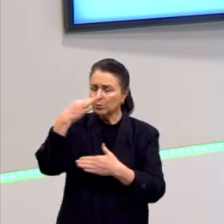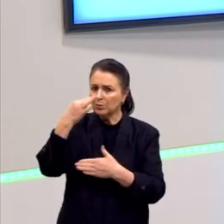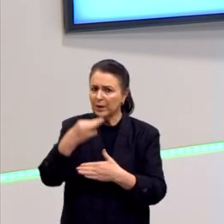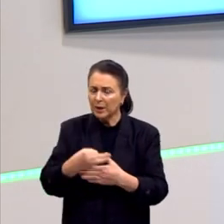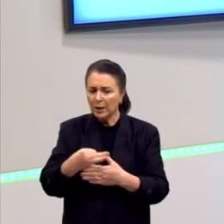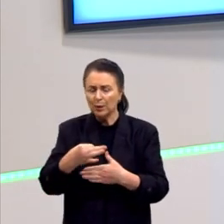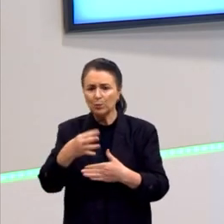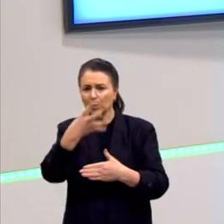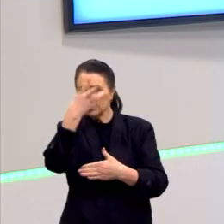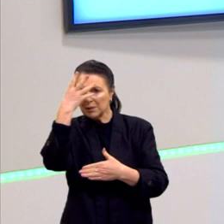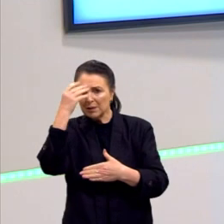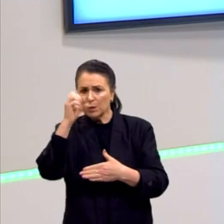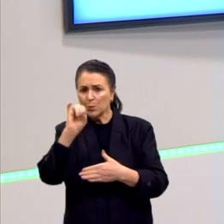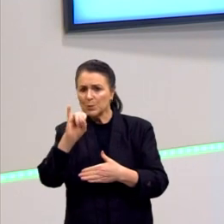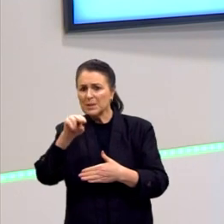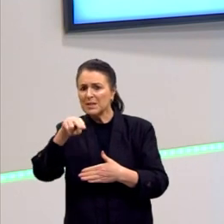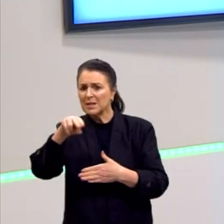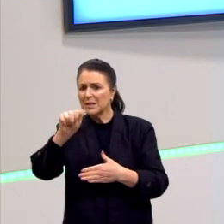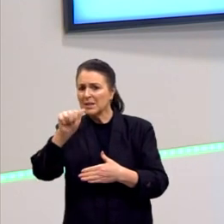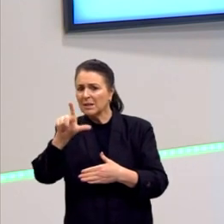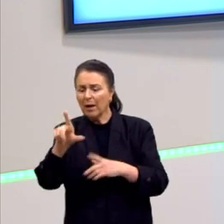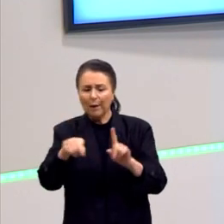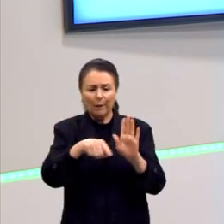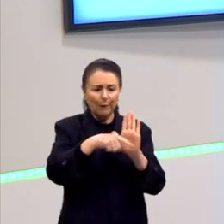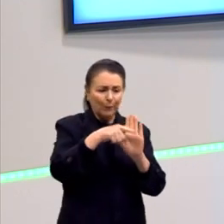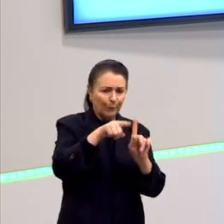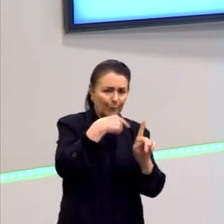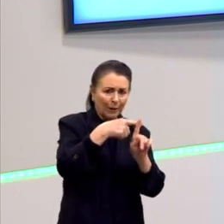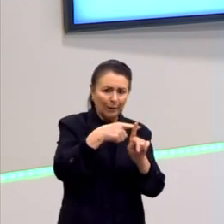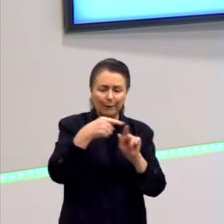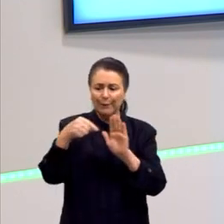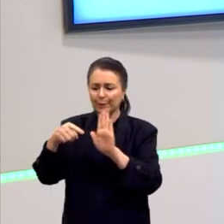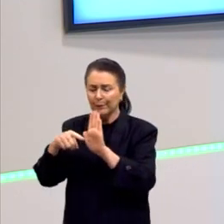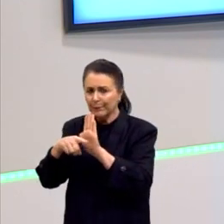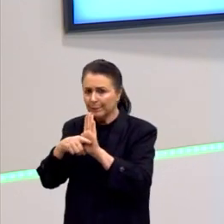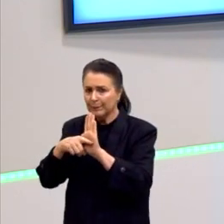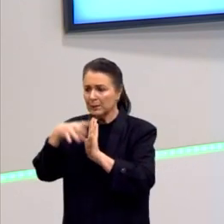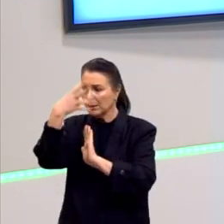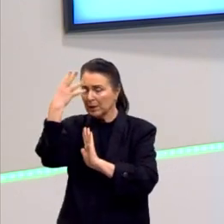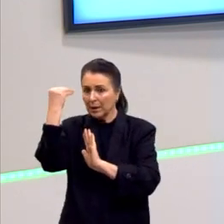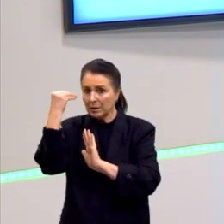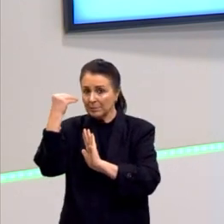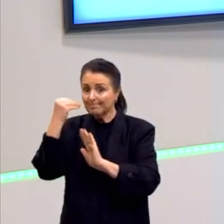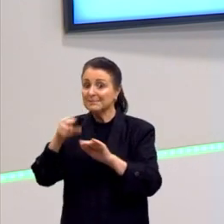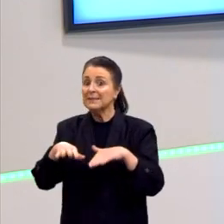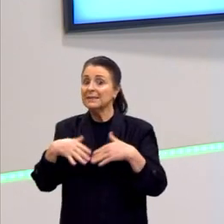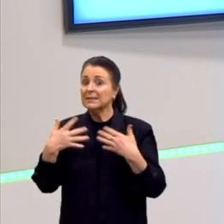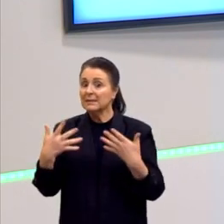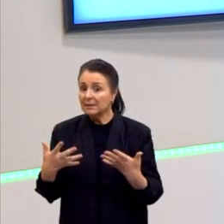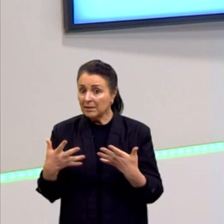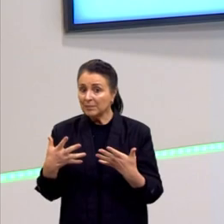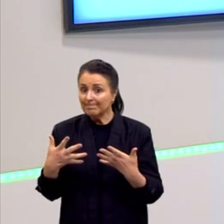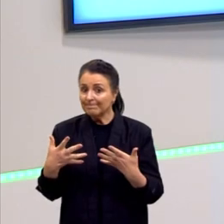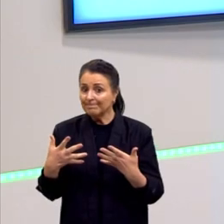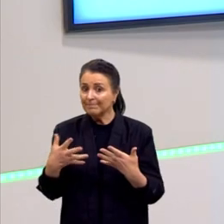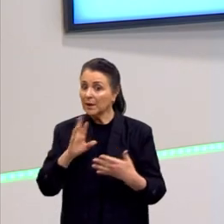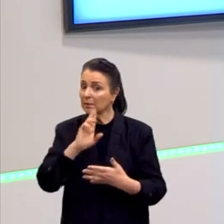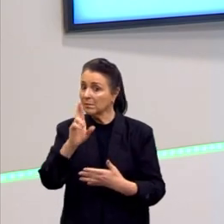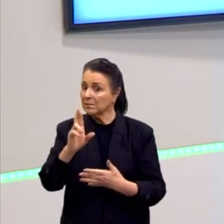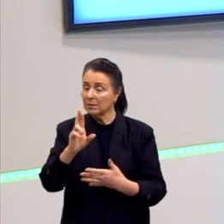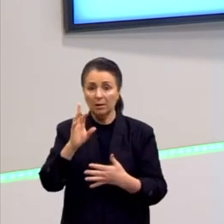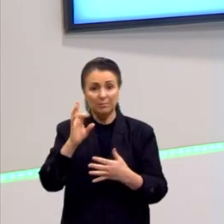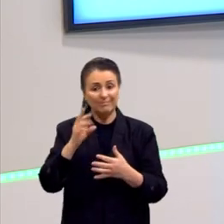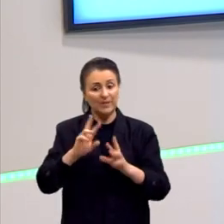nenhum sinal Porque às vezes os sinais ele a gente esquece e o resultado fica completamente diferente